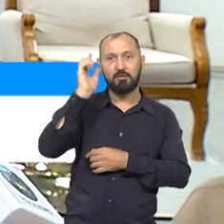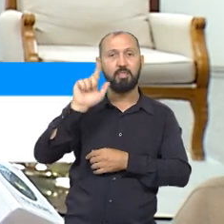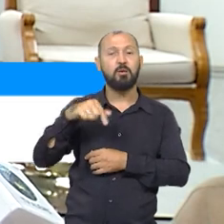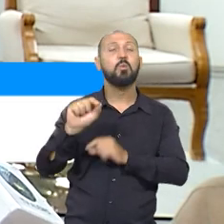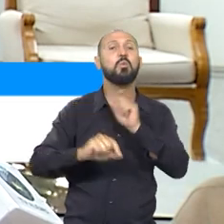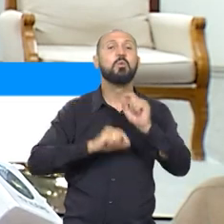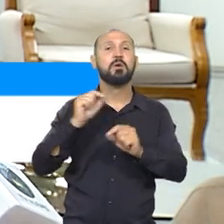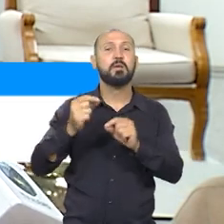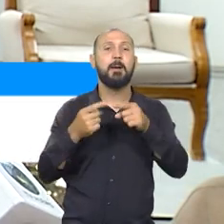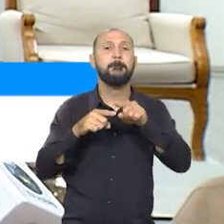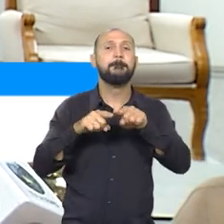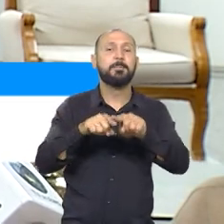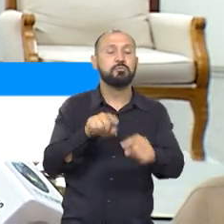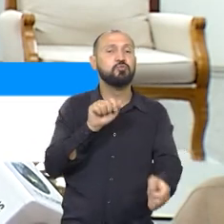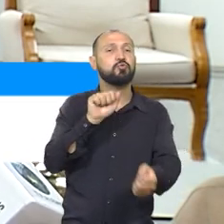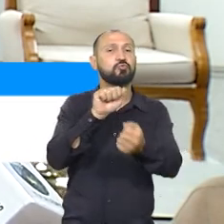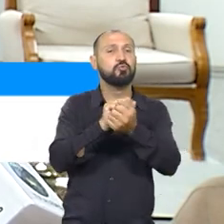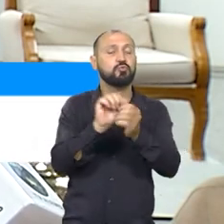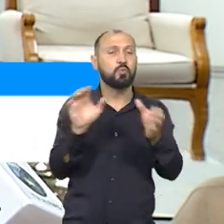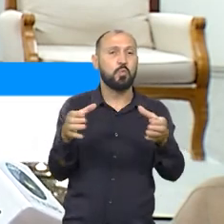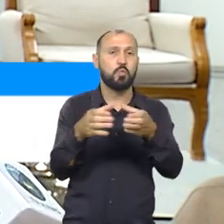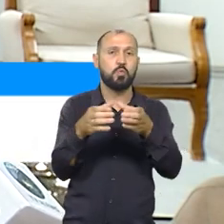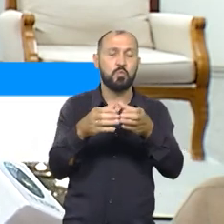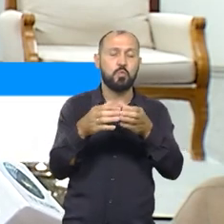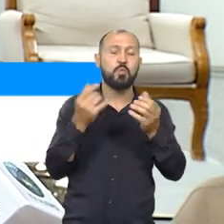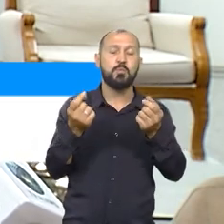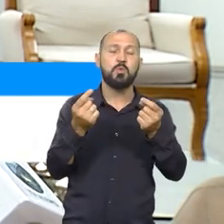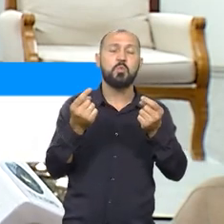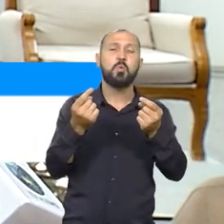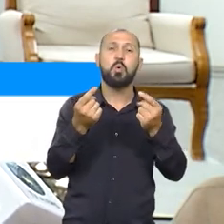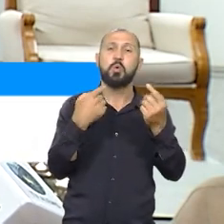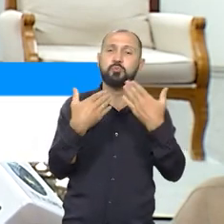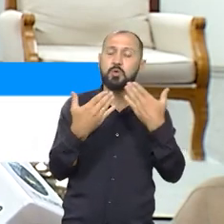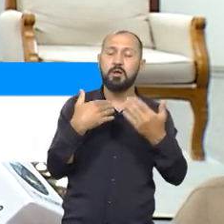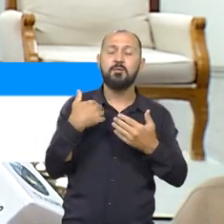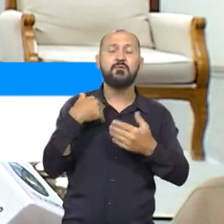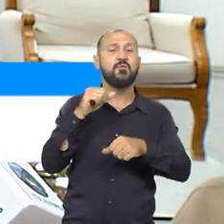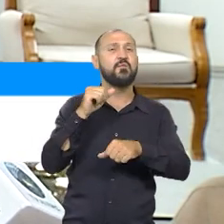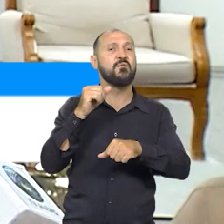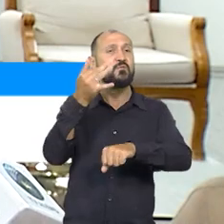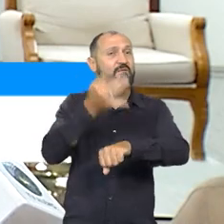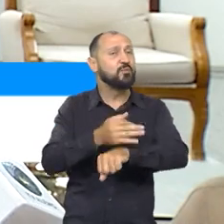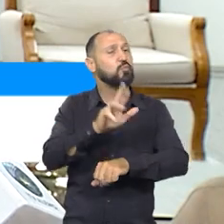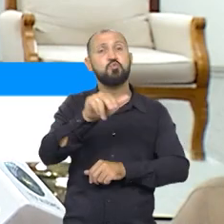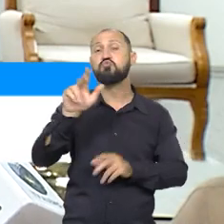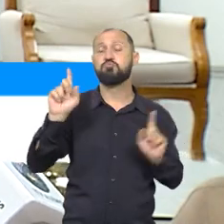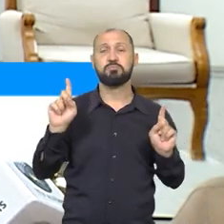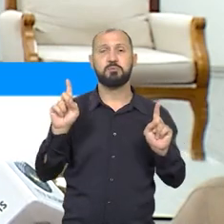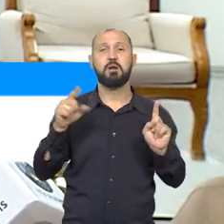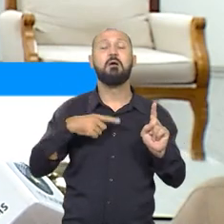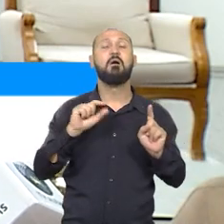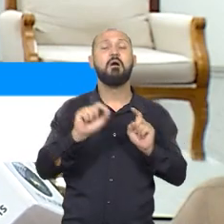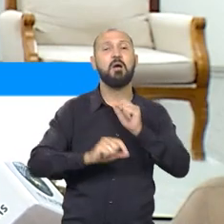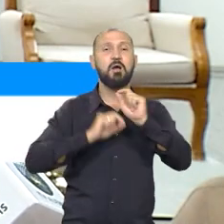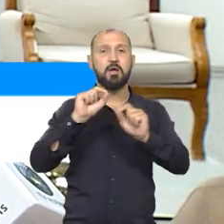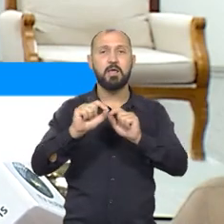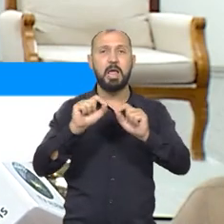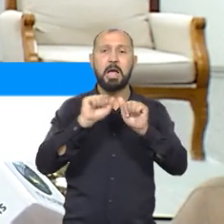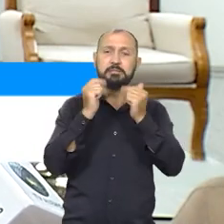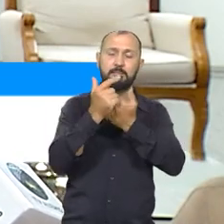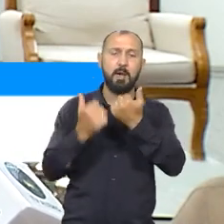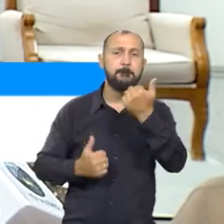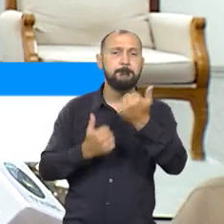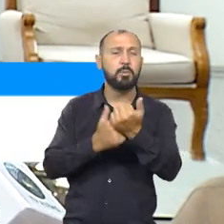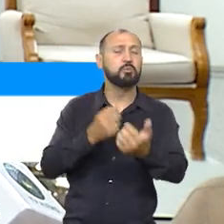do governador Reinaldo das Hamburgo foi exatamente a grande parceria estabelecido com essa casa o diálogo que nunca faltou e o apoio